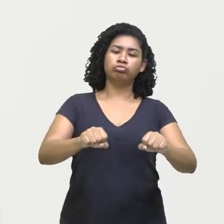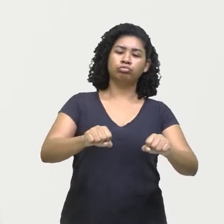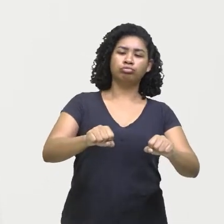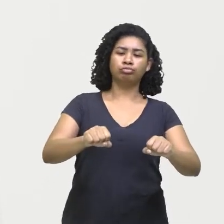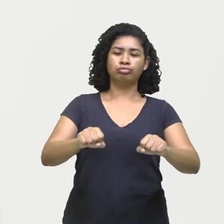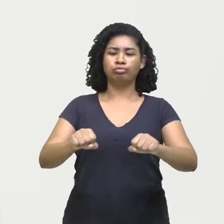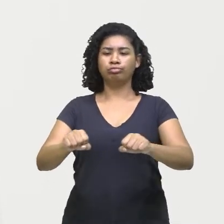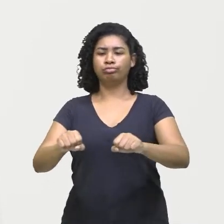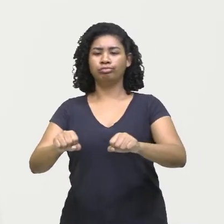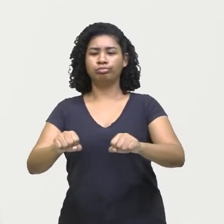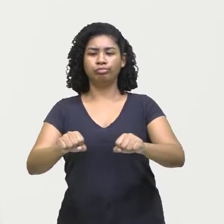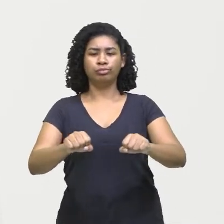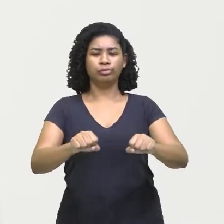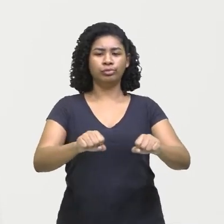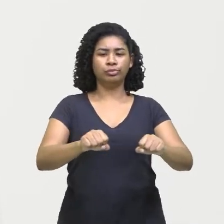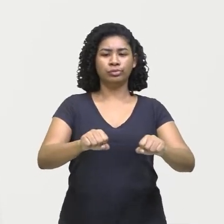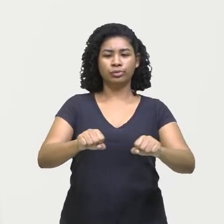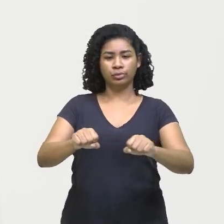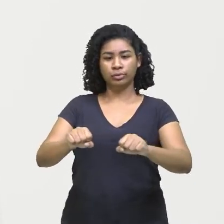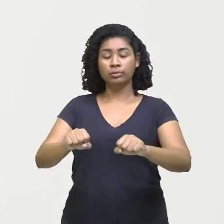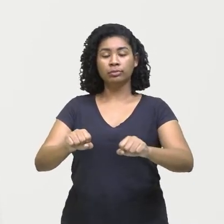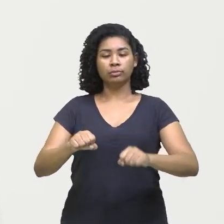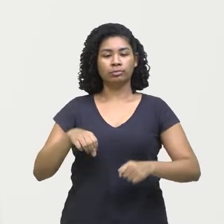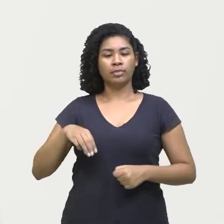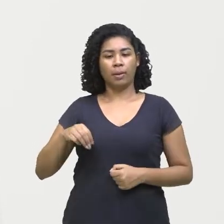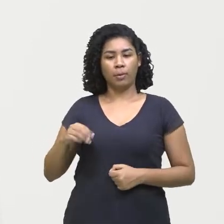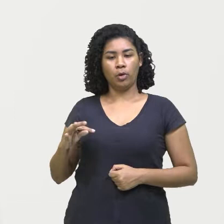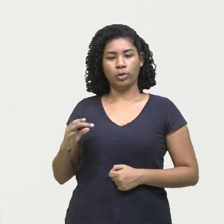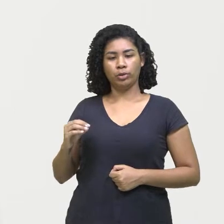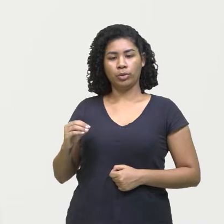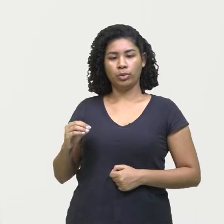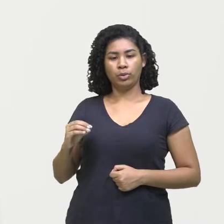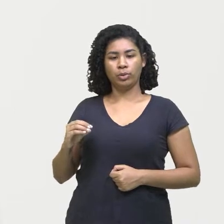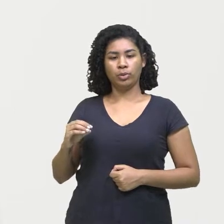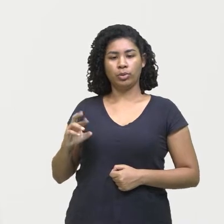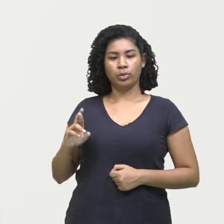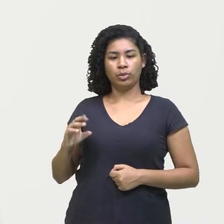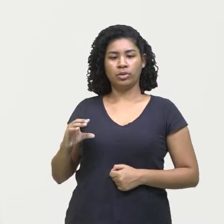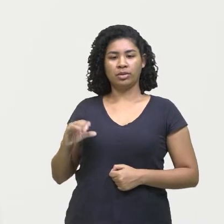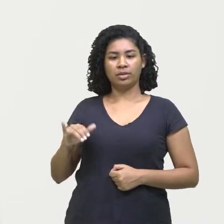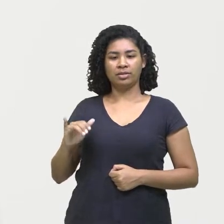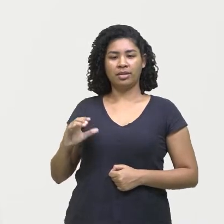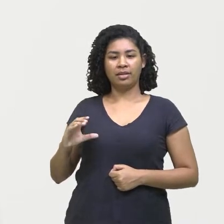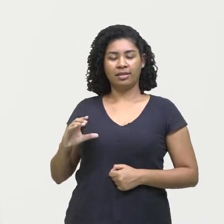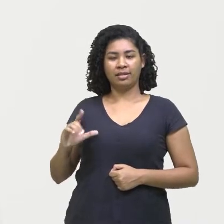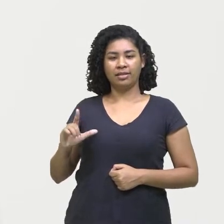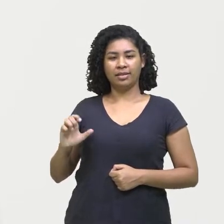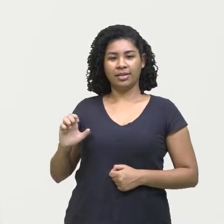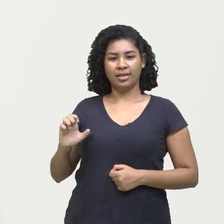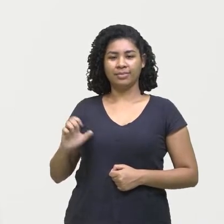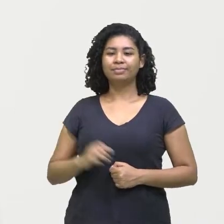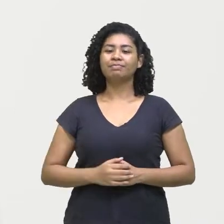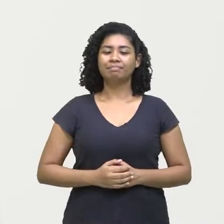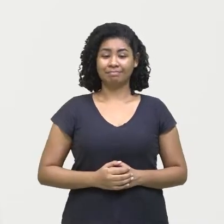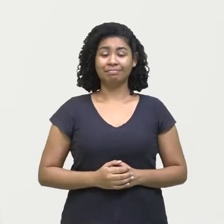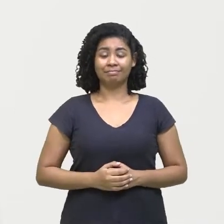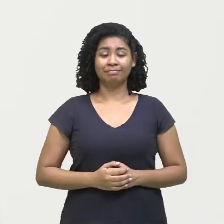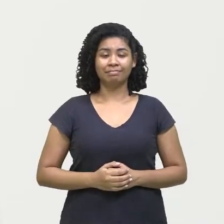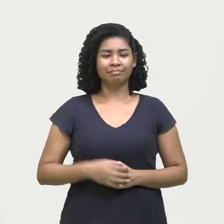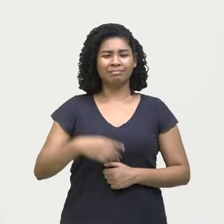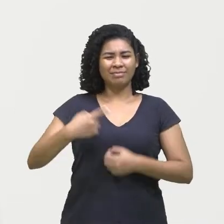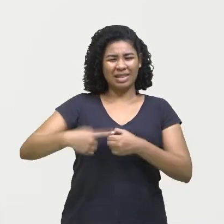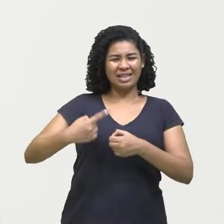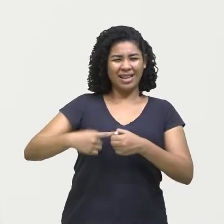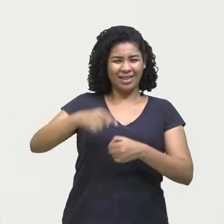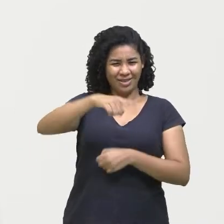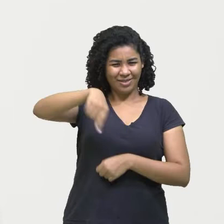motorcycle. Uma motocicleta, uma moto. Então, she can drive a motorcycle. Então, aí no interior é muito comum,